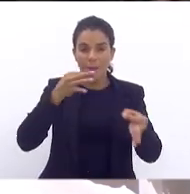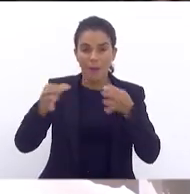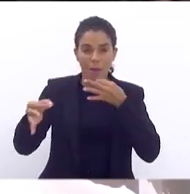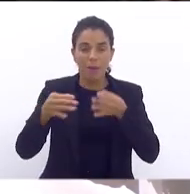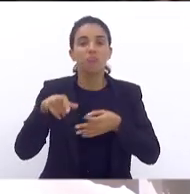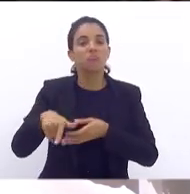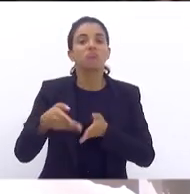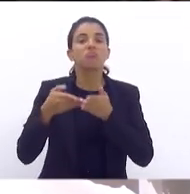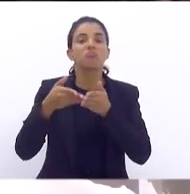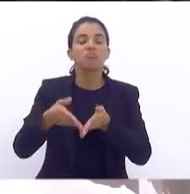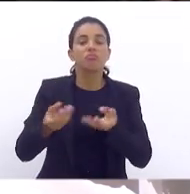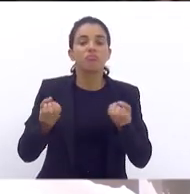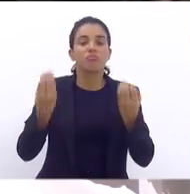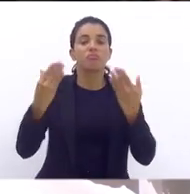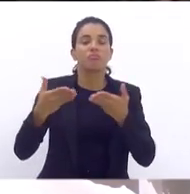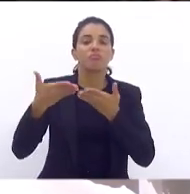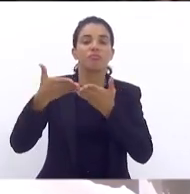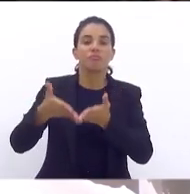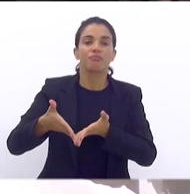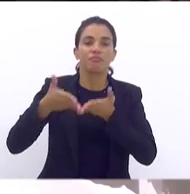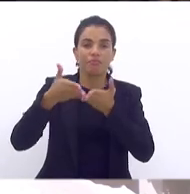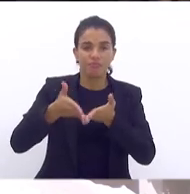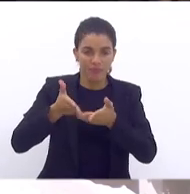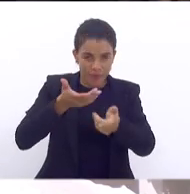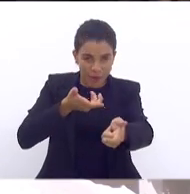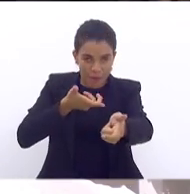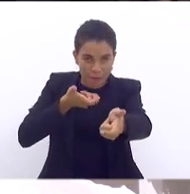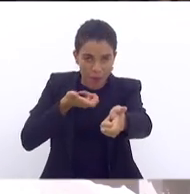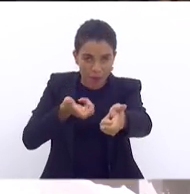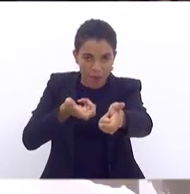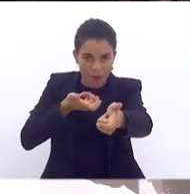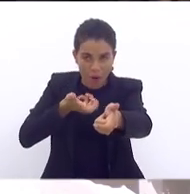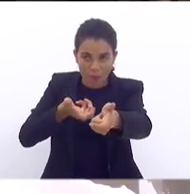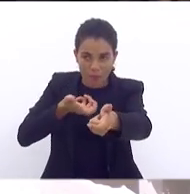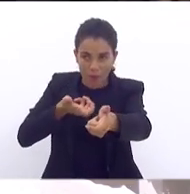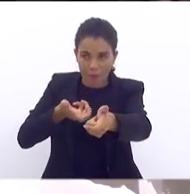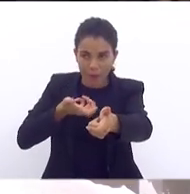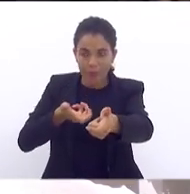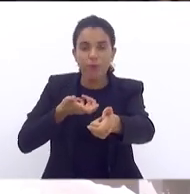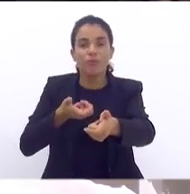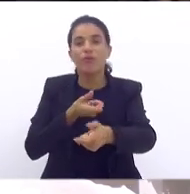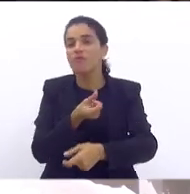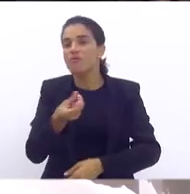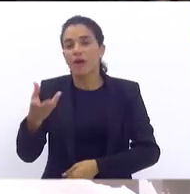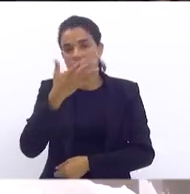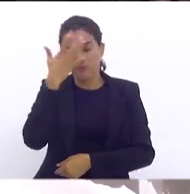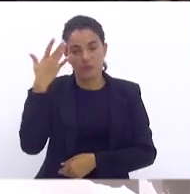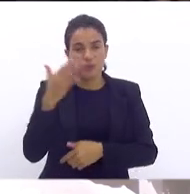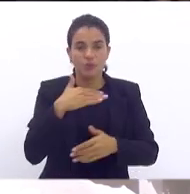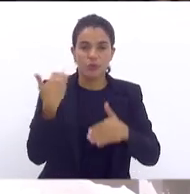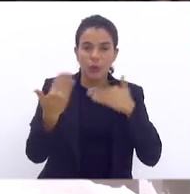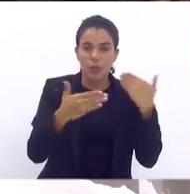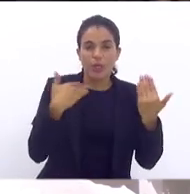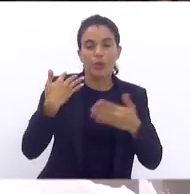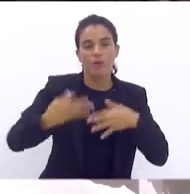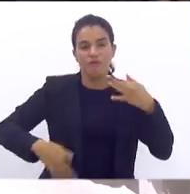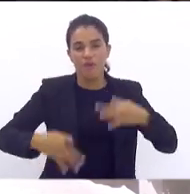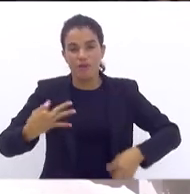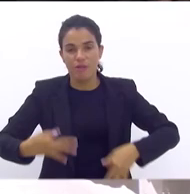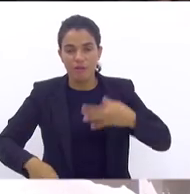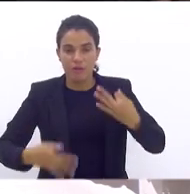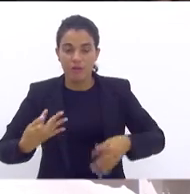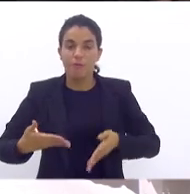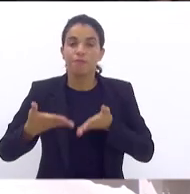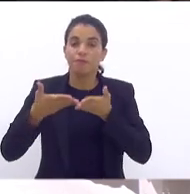E aí houve a determinação para que se abrisse fogo contra aquela embarcação e morreram várias pessoas, vários feridos. A